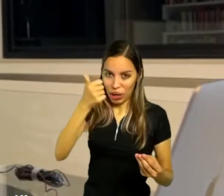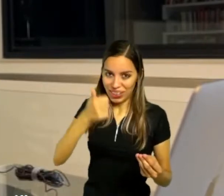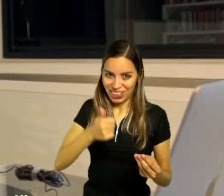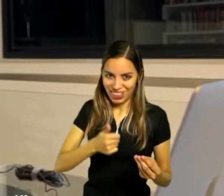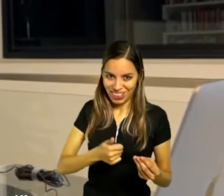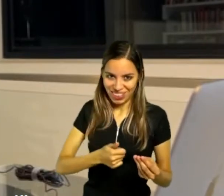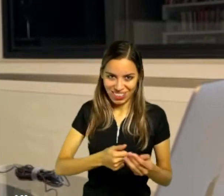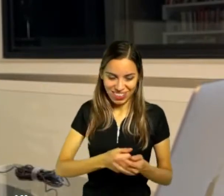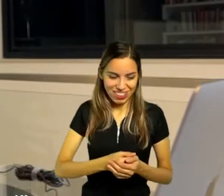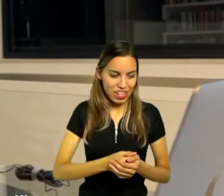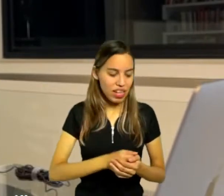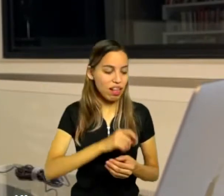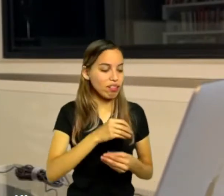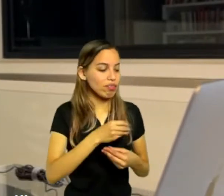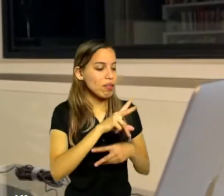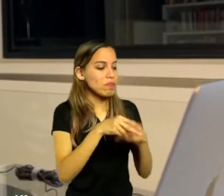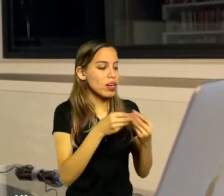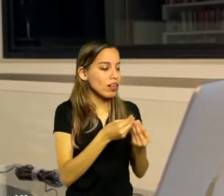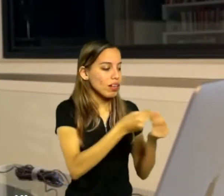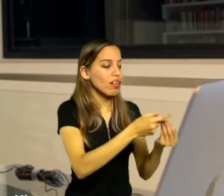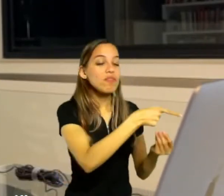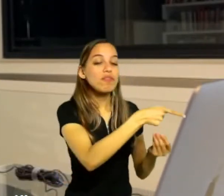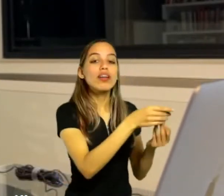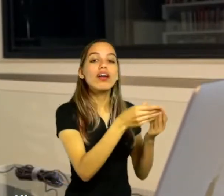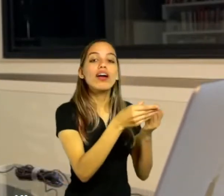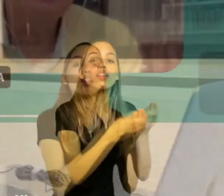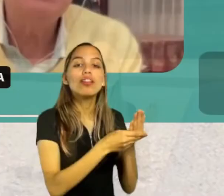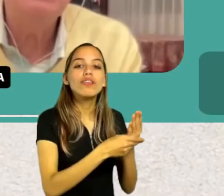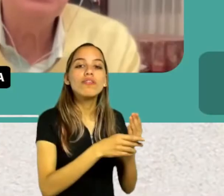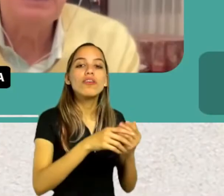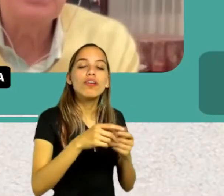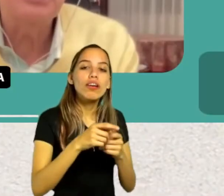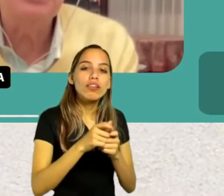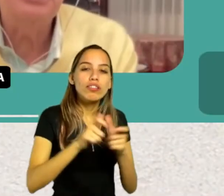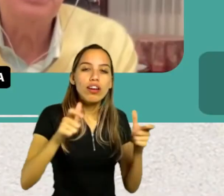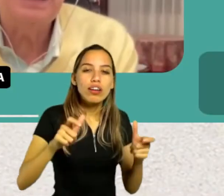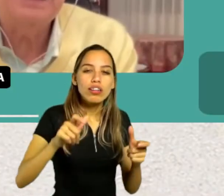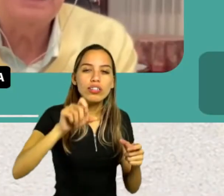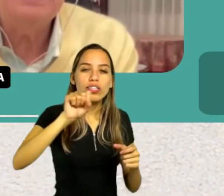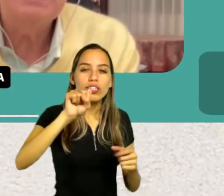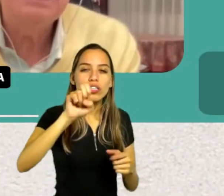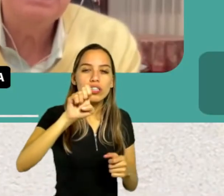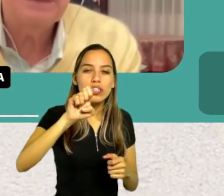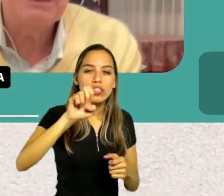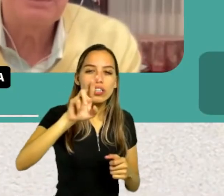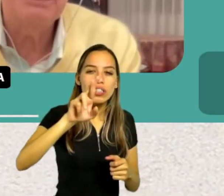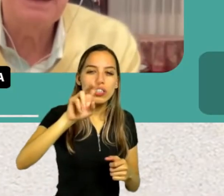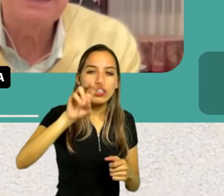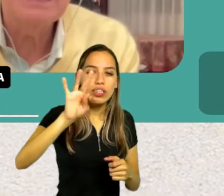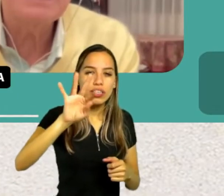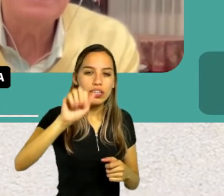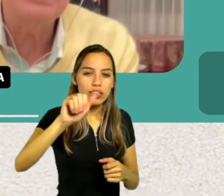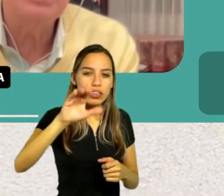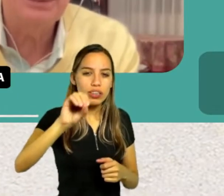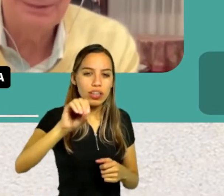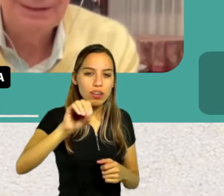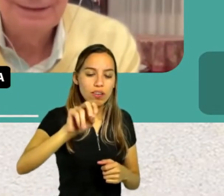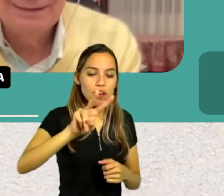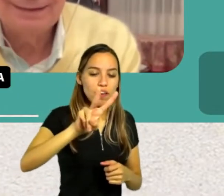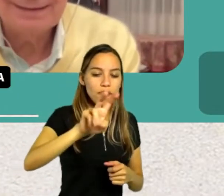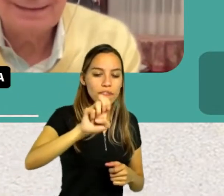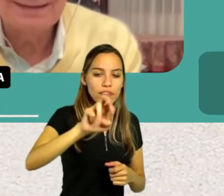Sertão Veredas. Então, tenho até hoje e guardo com muito carinho. Primeira edição